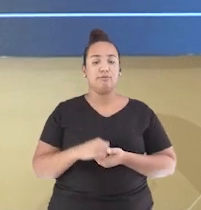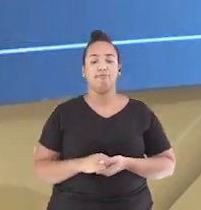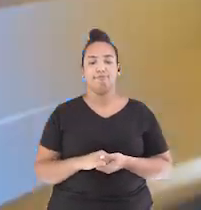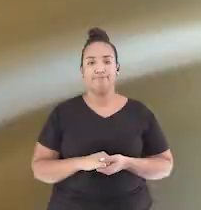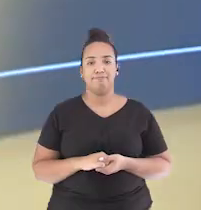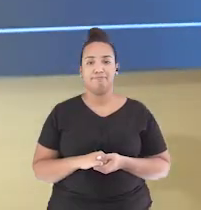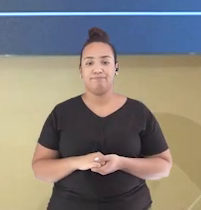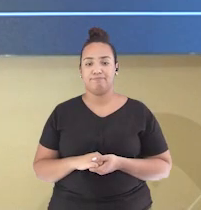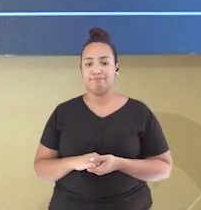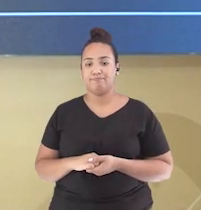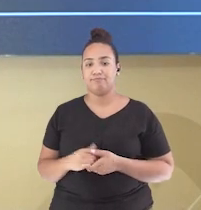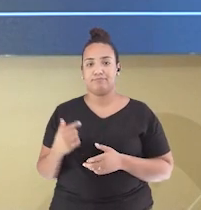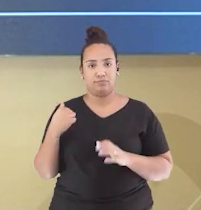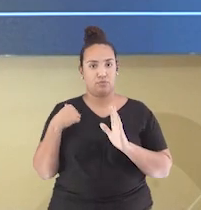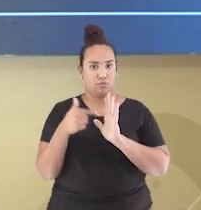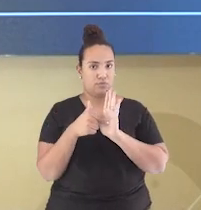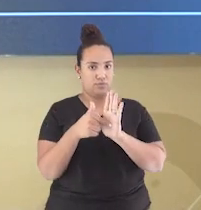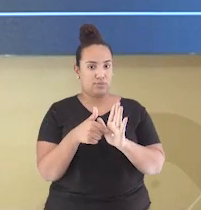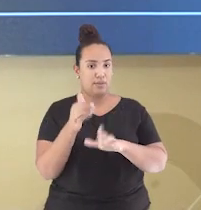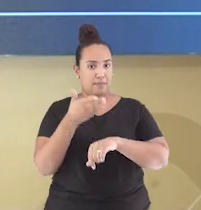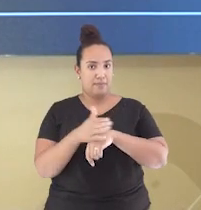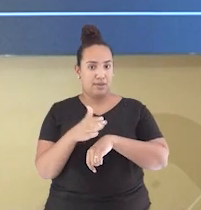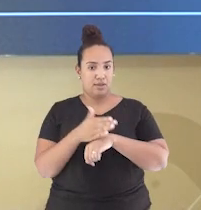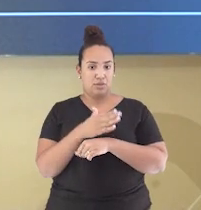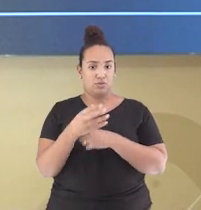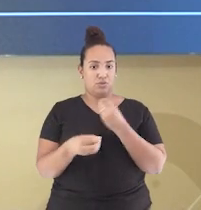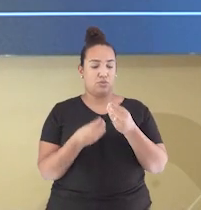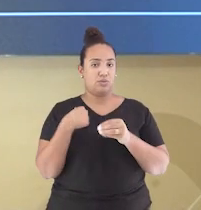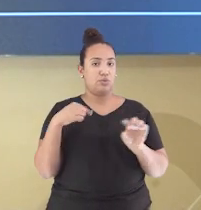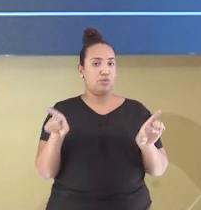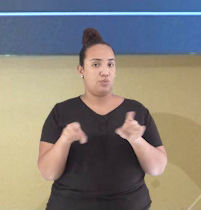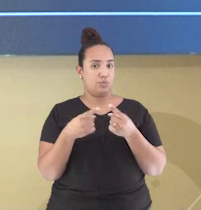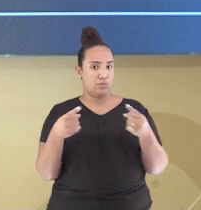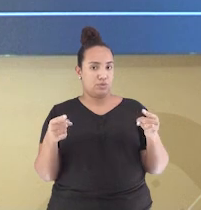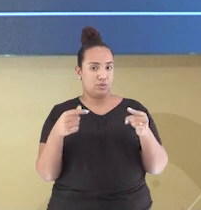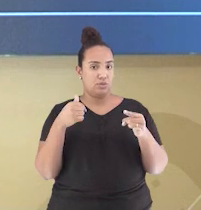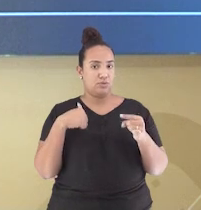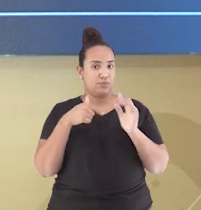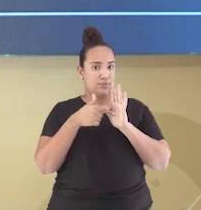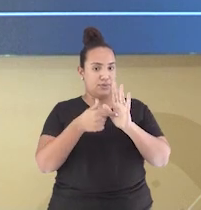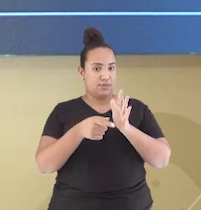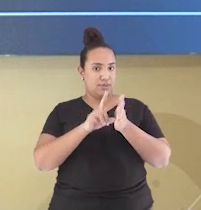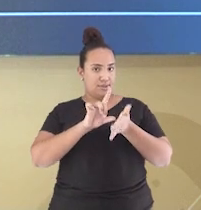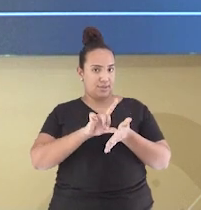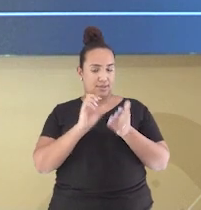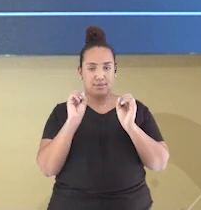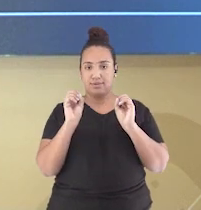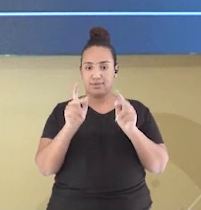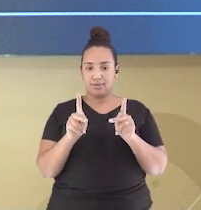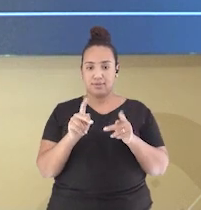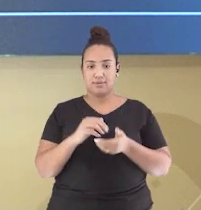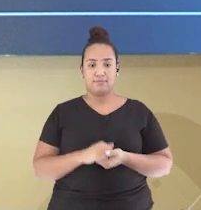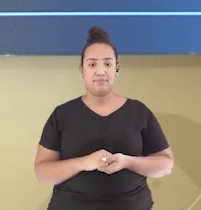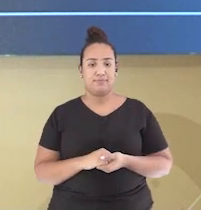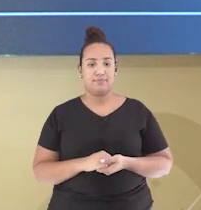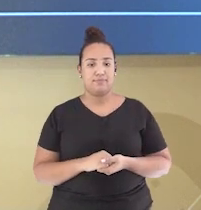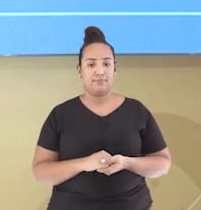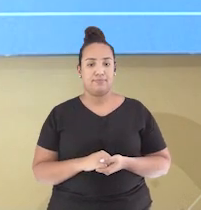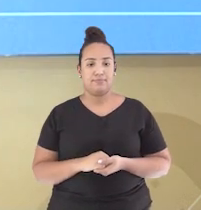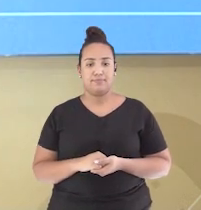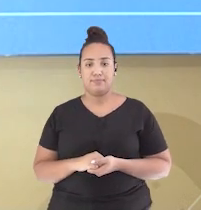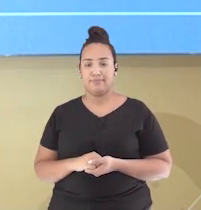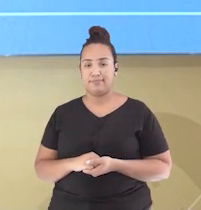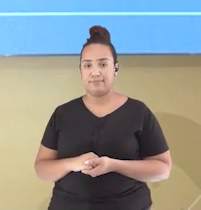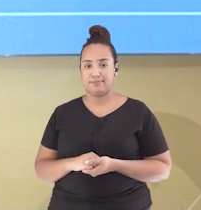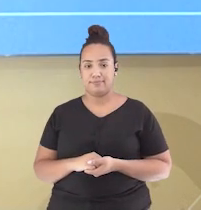repetir. Deixa eu mostrar na prática para vocês. Eu vou usar a música que eu cantei, Sweet Home Chicago, beleza?